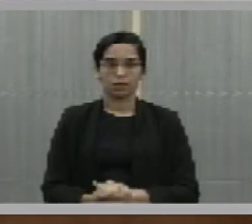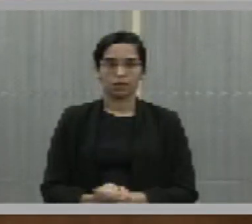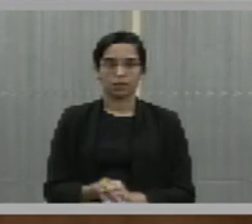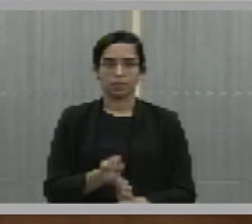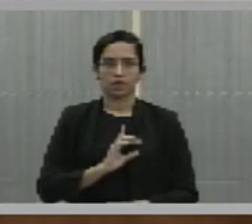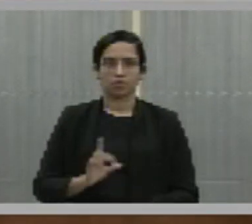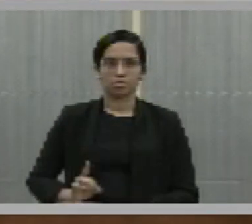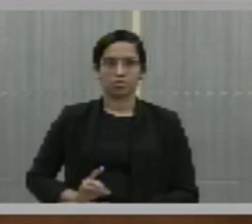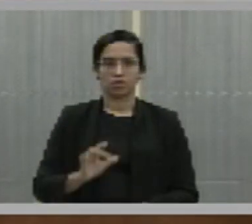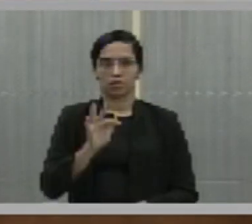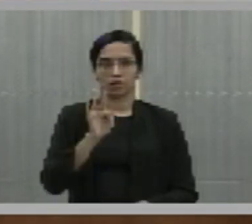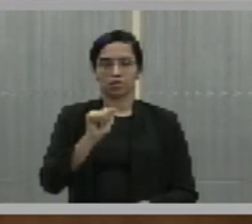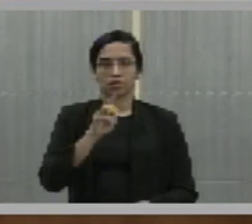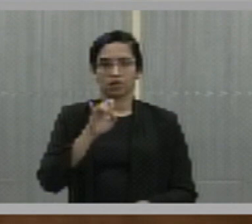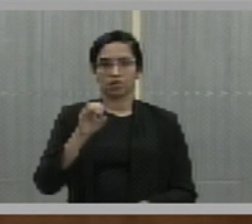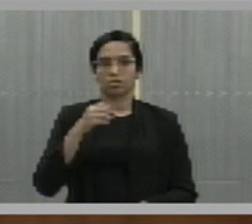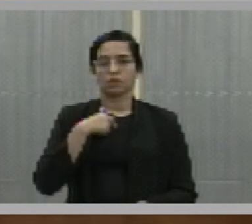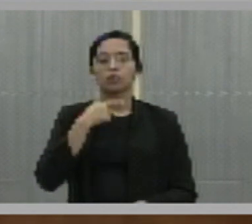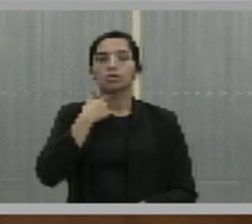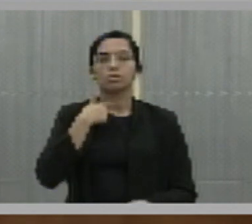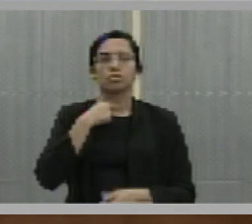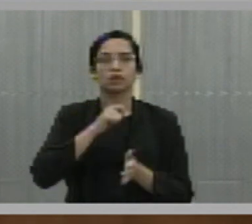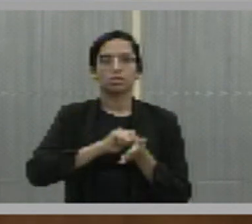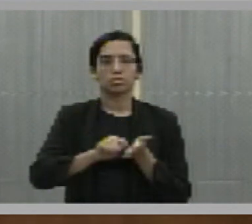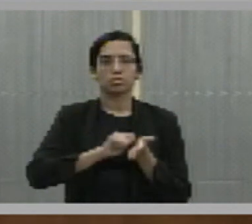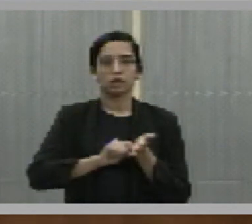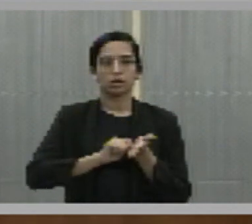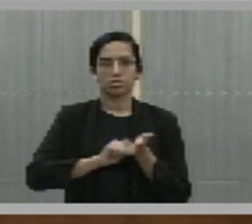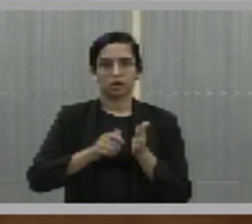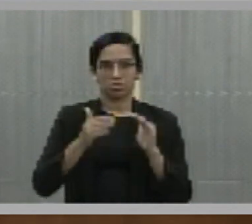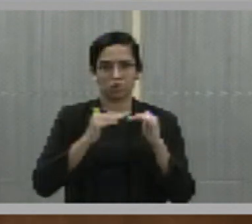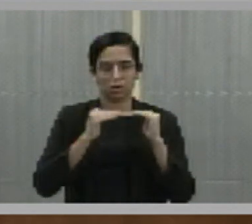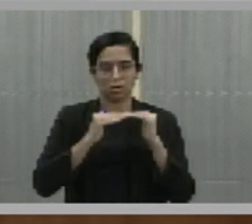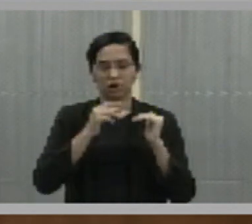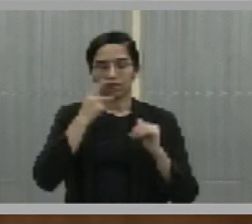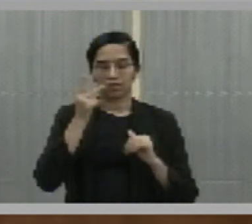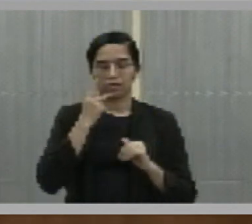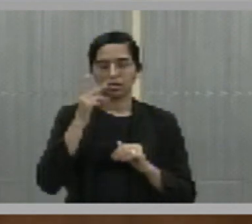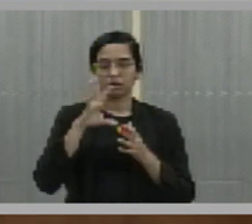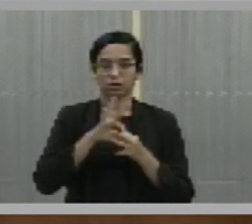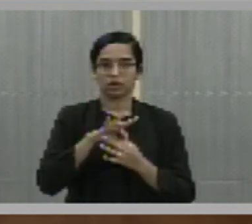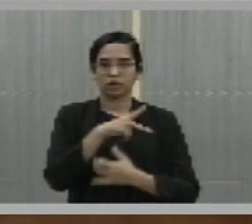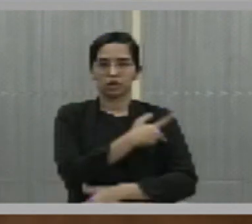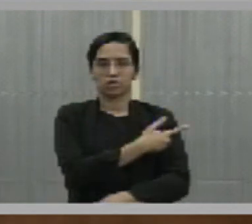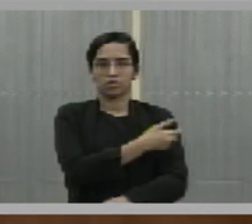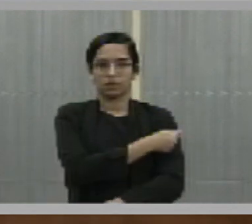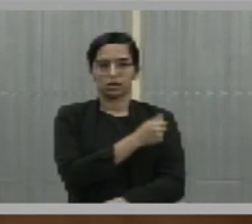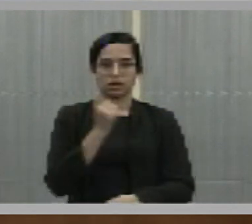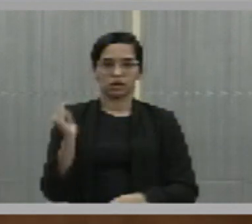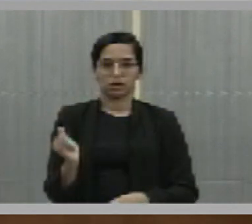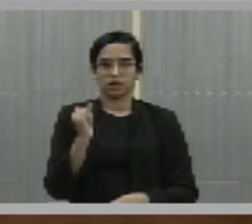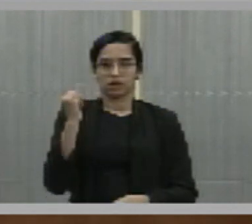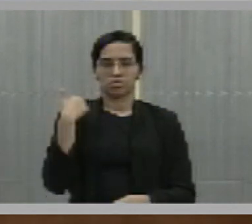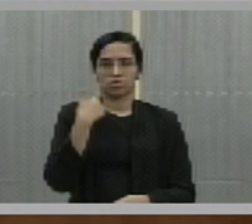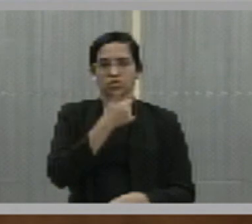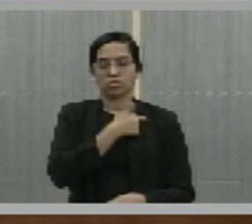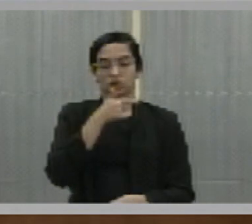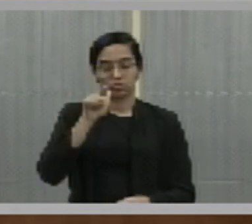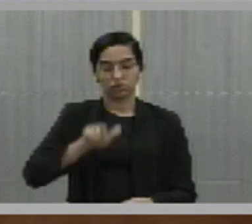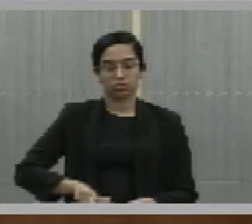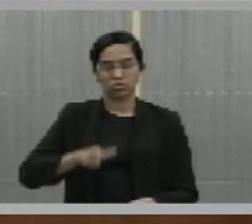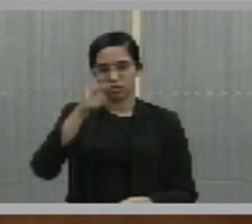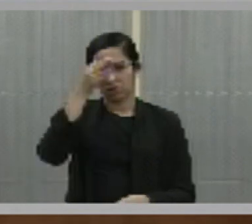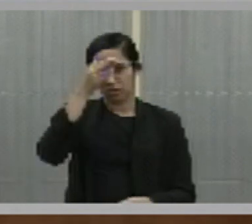me permita subscrever essa sua fala em relação à vacina. Muito importante. Nós vamos reconstruir a